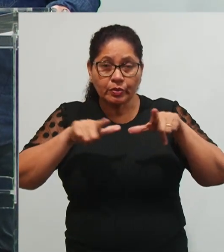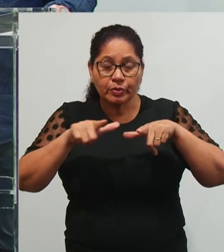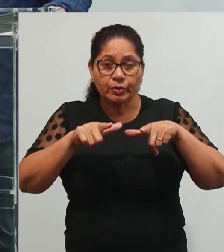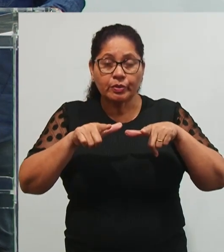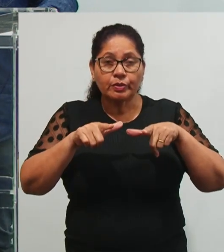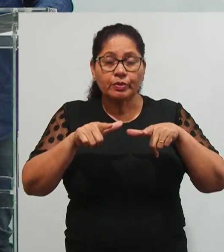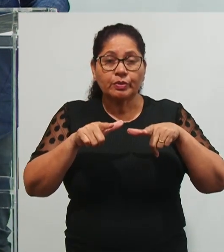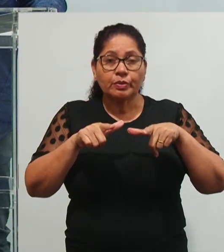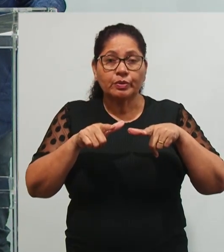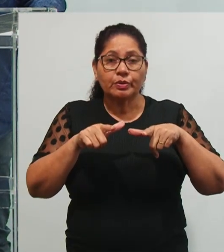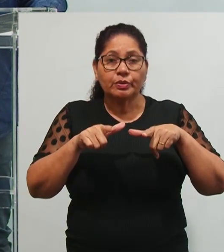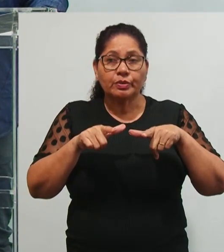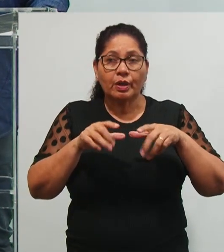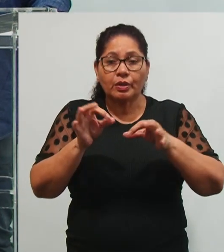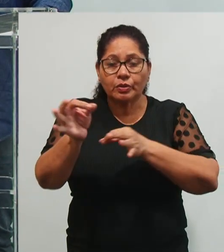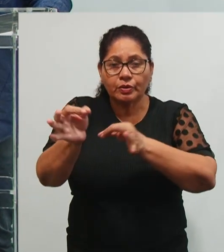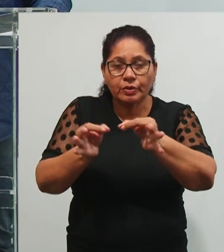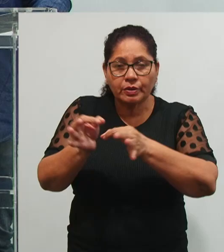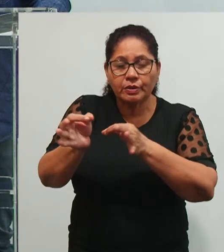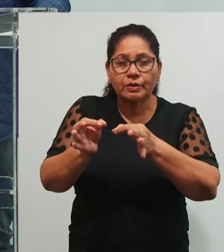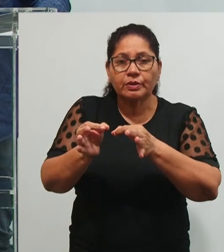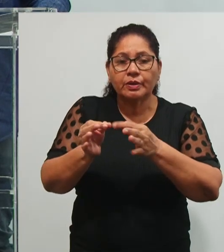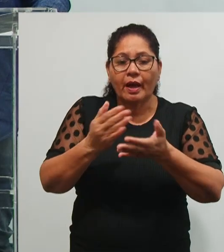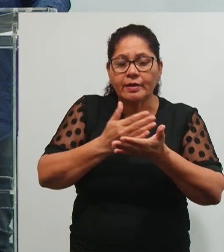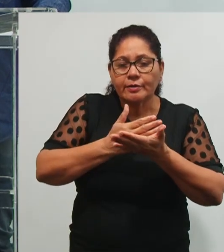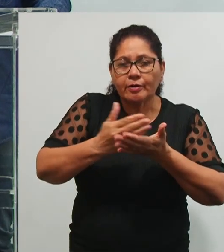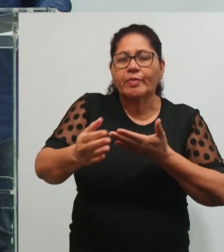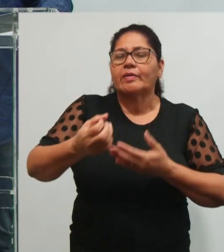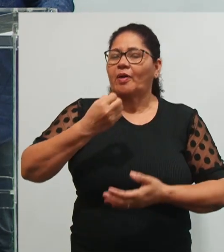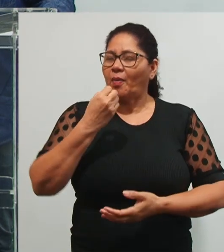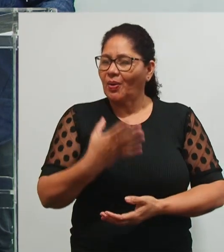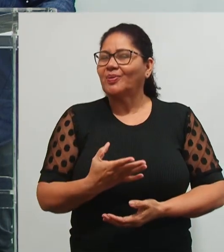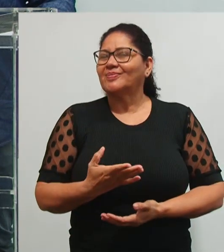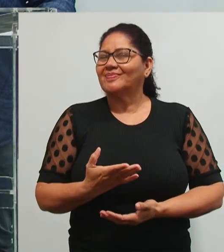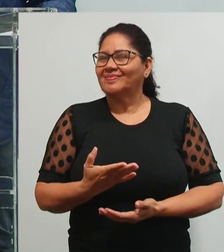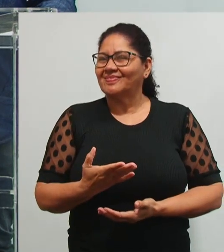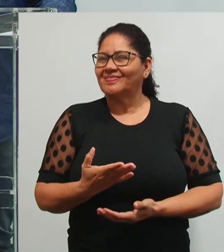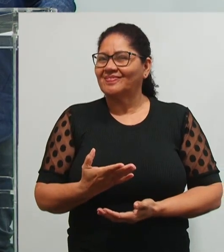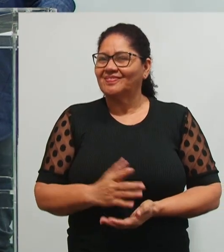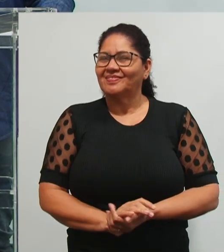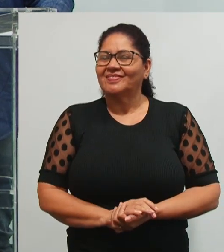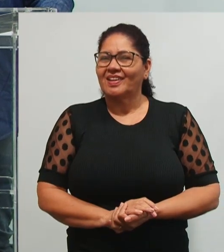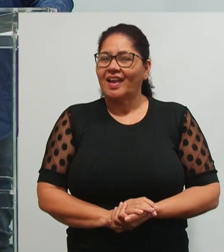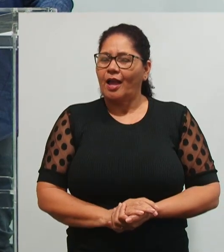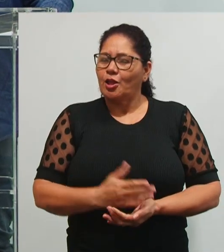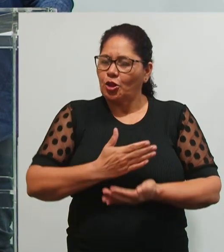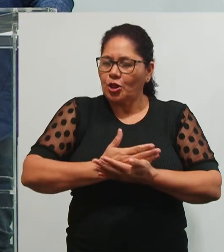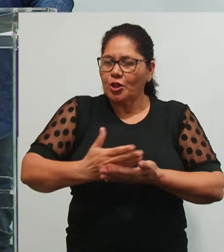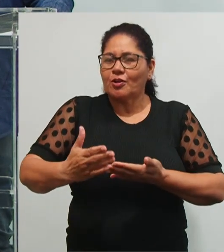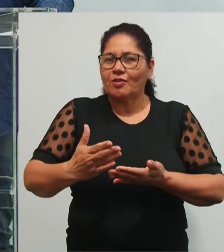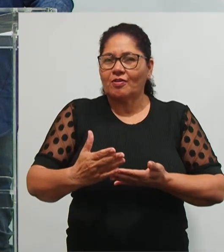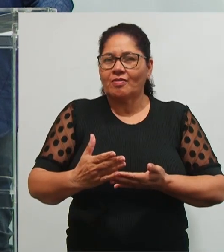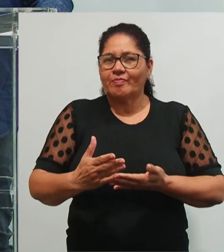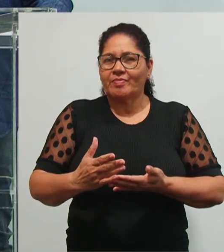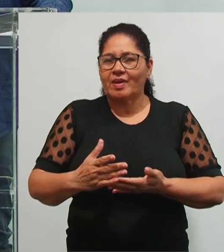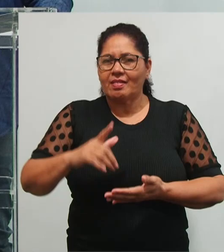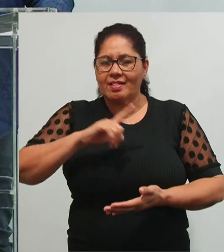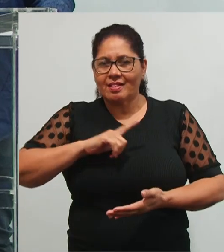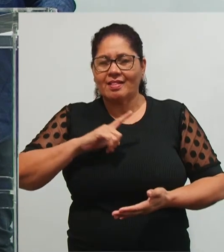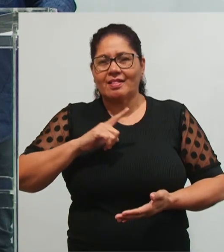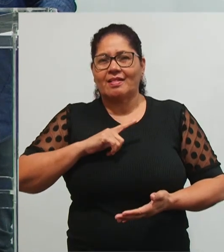com a elaboração. Então aí que começa a ficar bom, né? A gente começa a